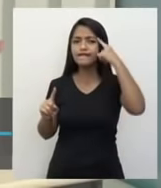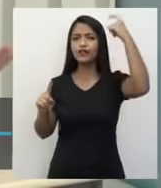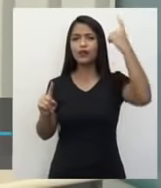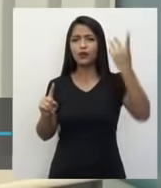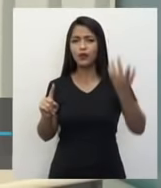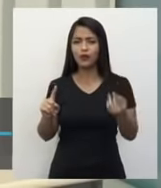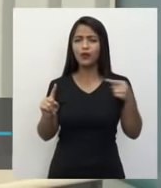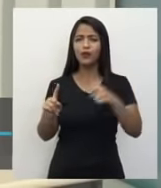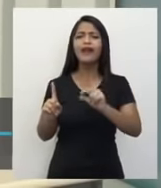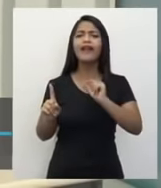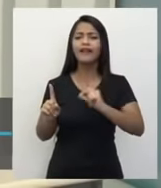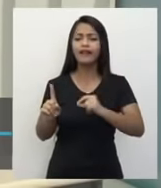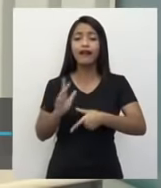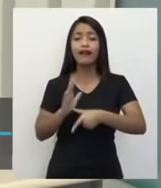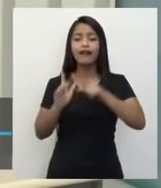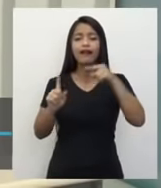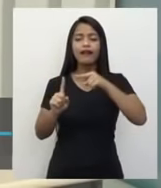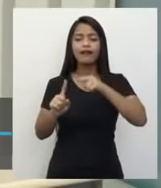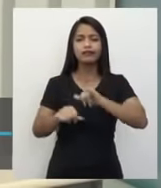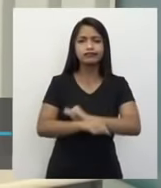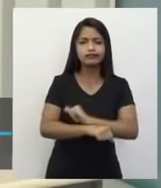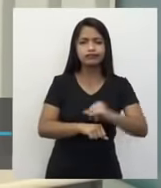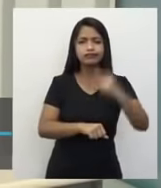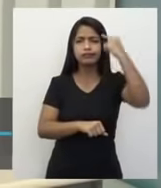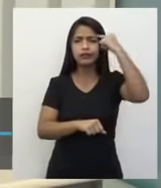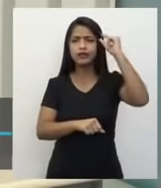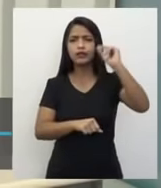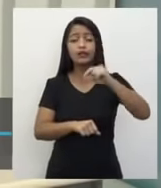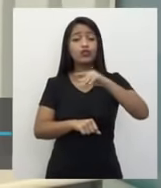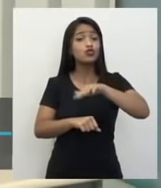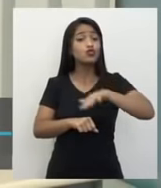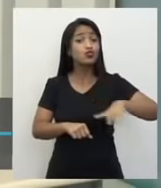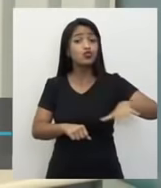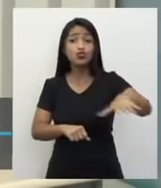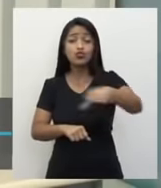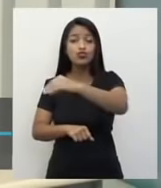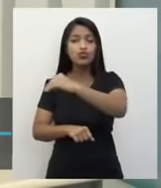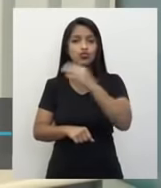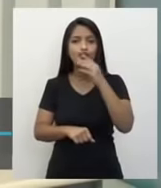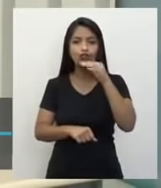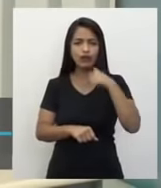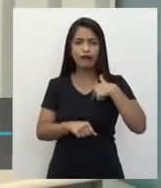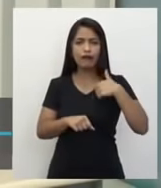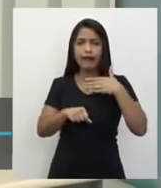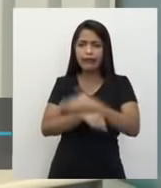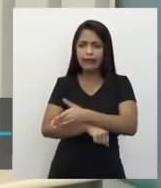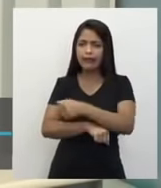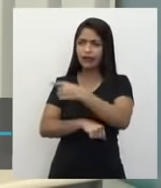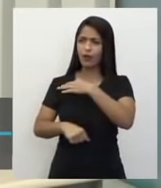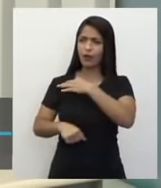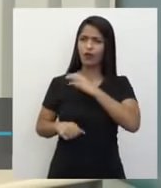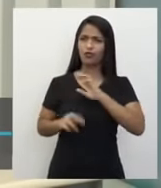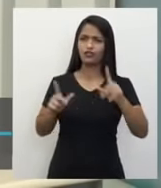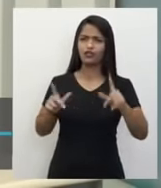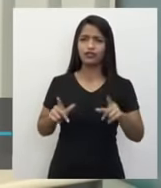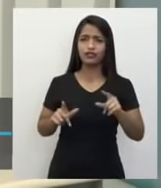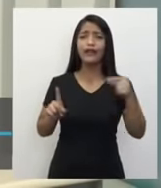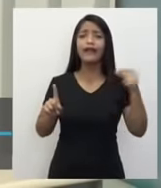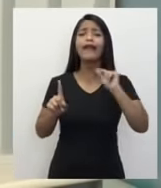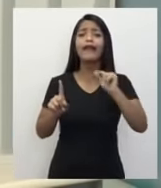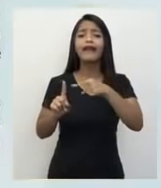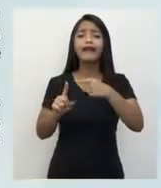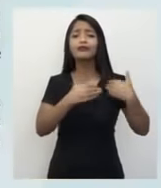temática toda, onde todos os funcionários, desde que você entrava na festa, estavam com roupas diferentes? O figurinista, tá? Então,